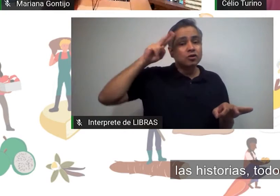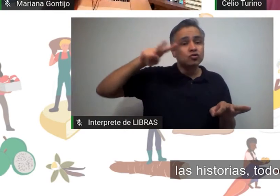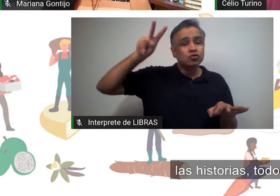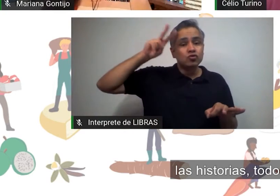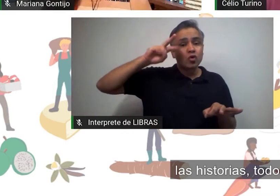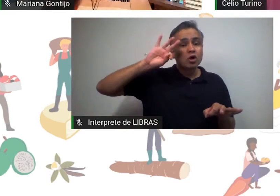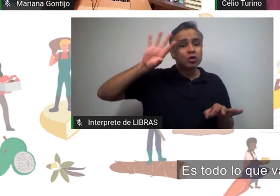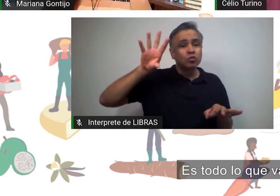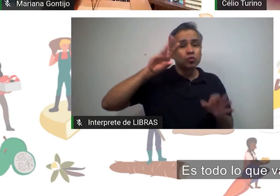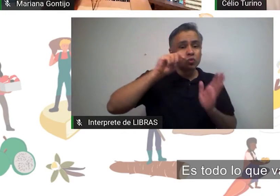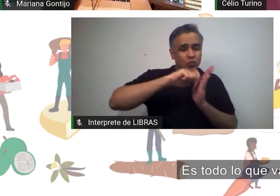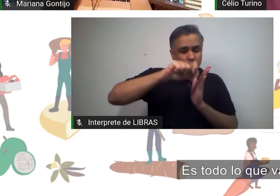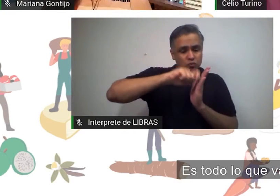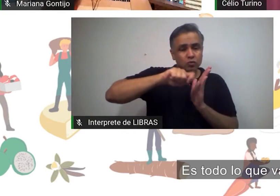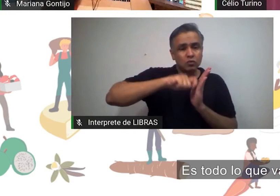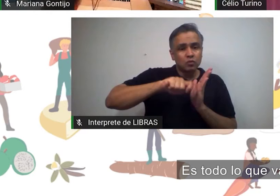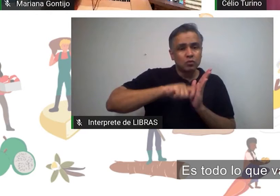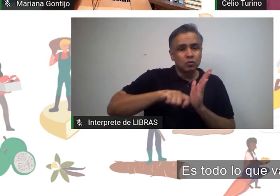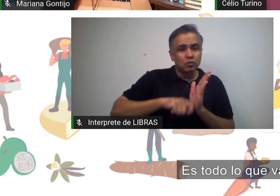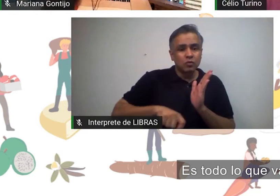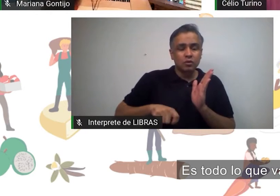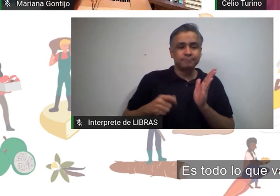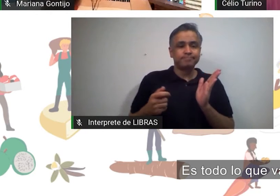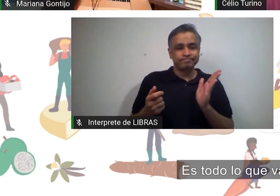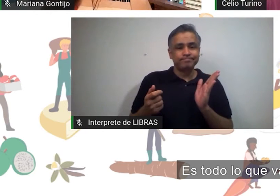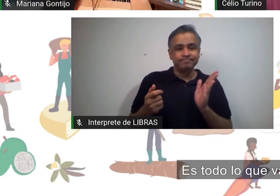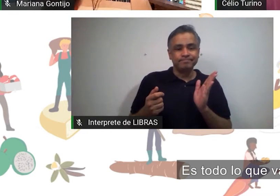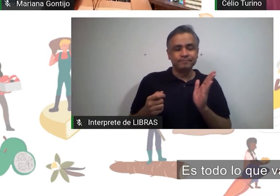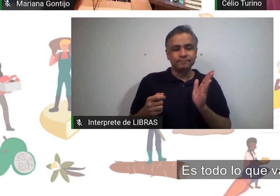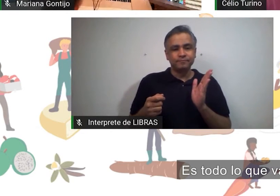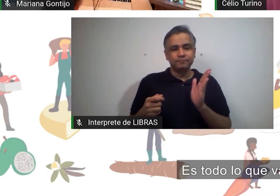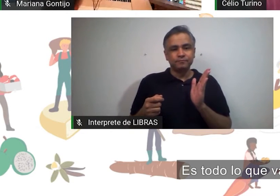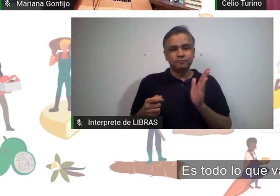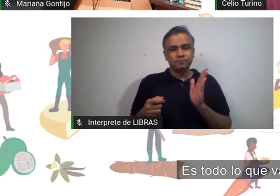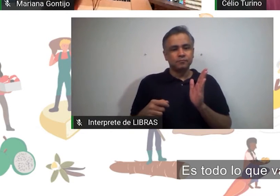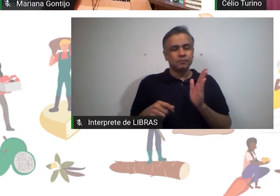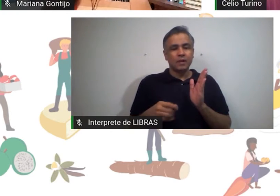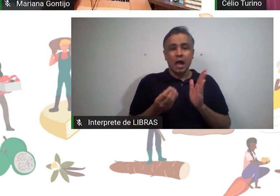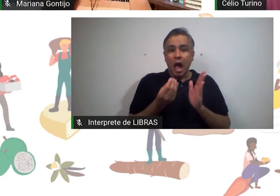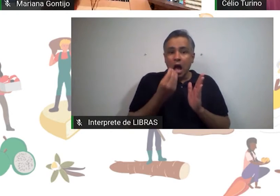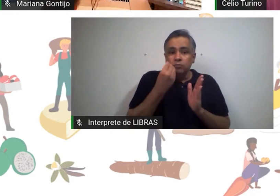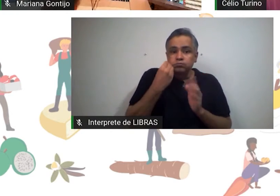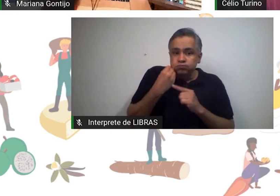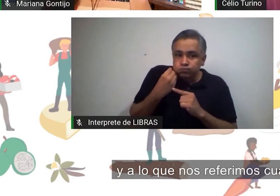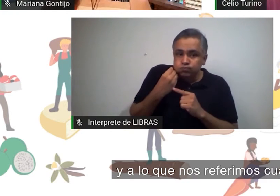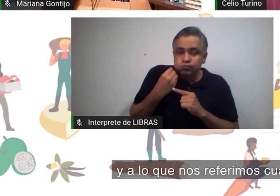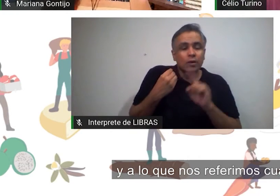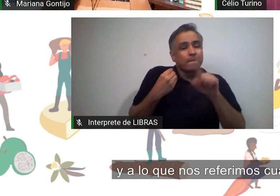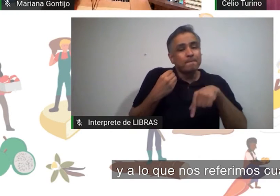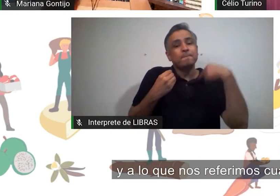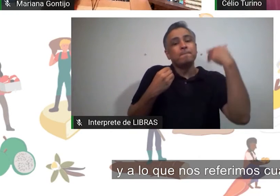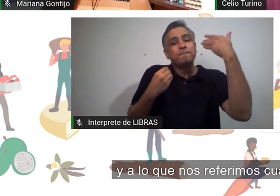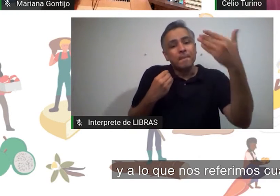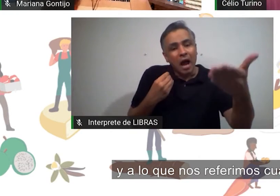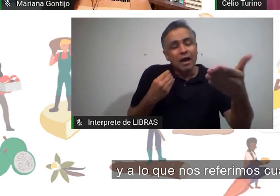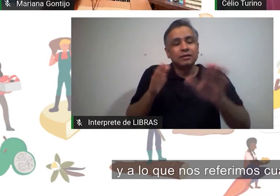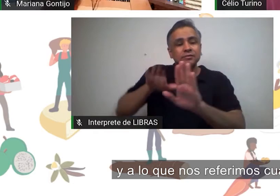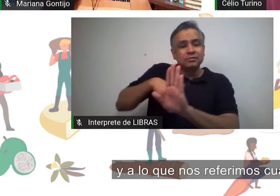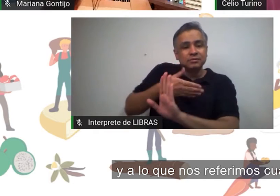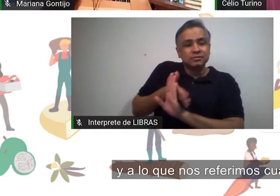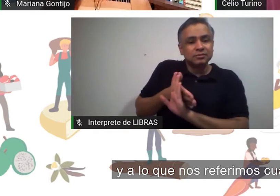em torno disso, é o que vai além do ato de comer, não é? E é sobre isso